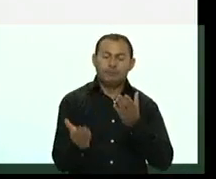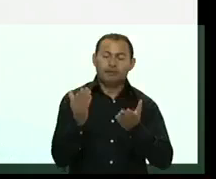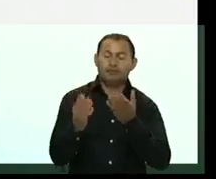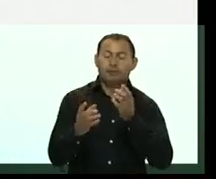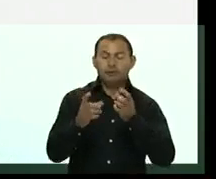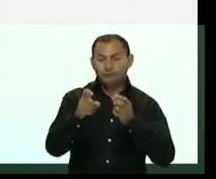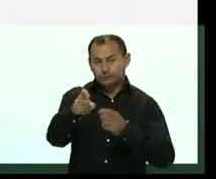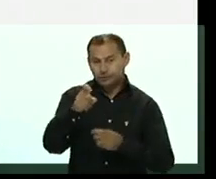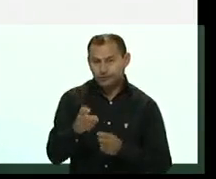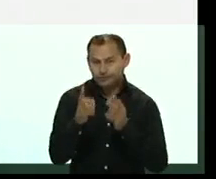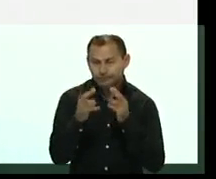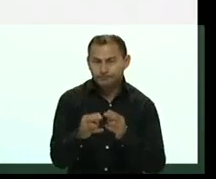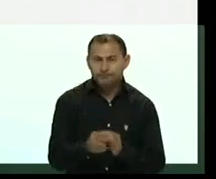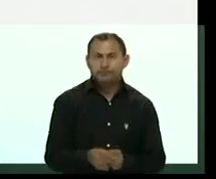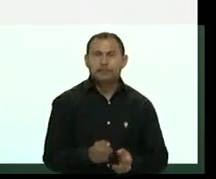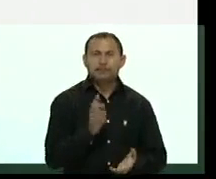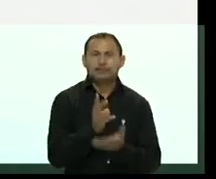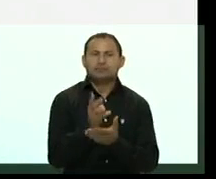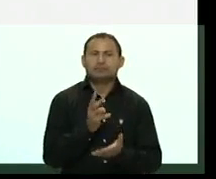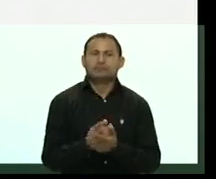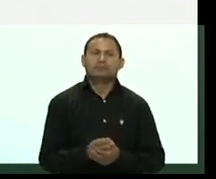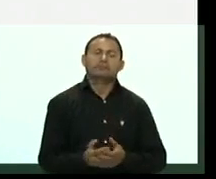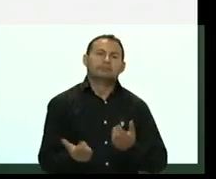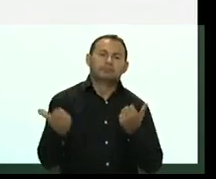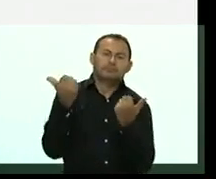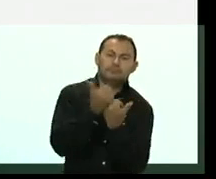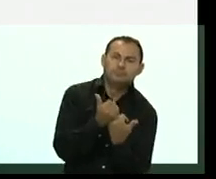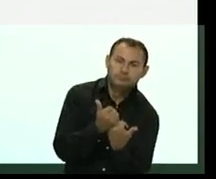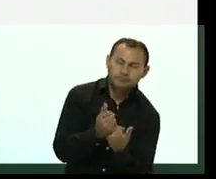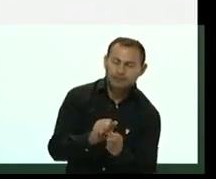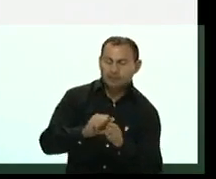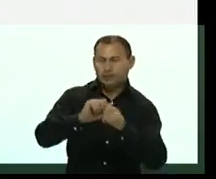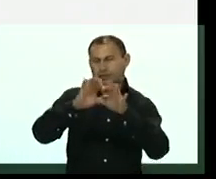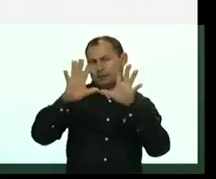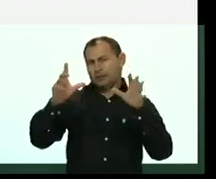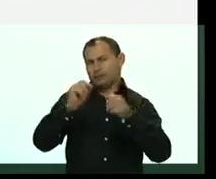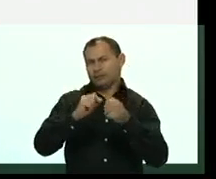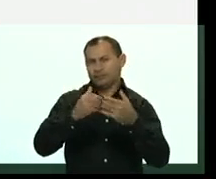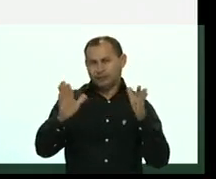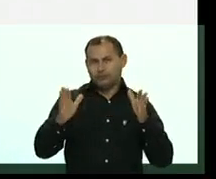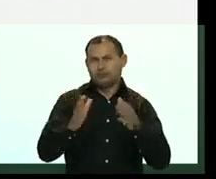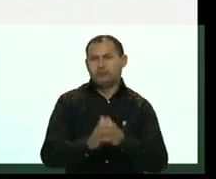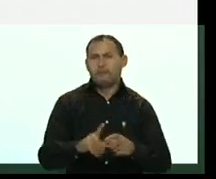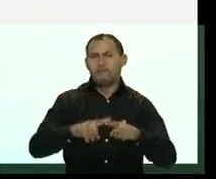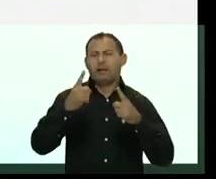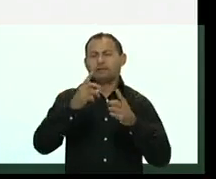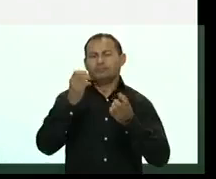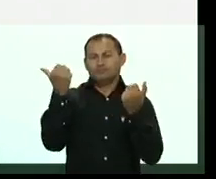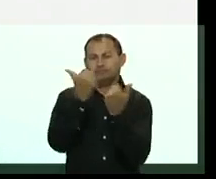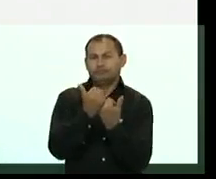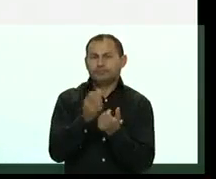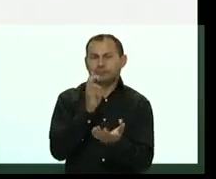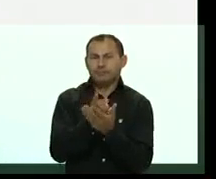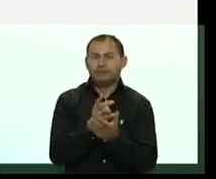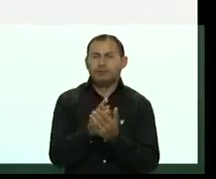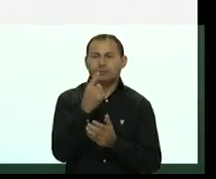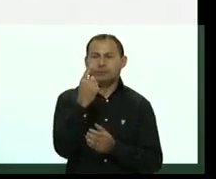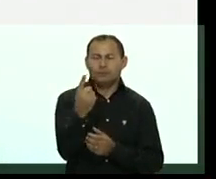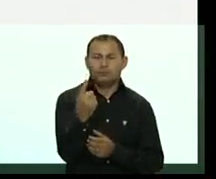x, vai ser sempre substituindo. Aqui, claro que eu estou fazendo a abertura, mas a gente vai substituir sempre em